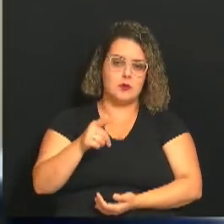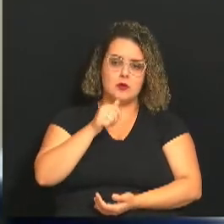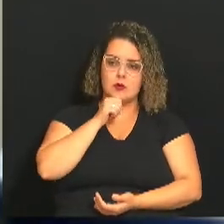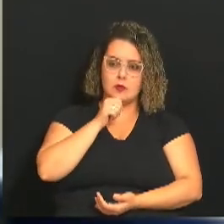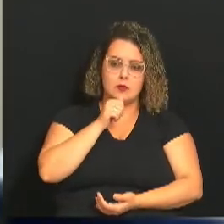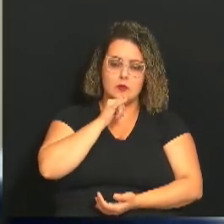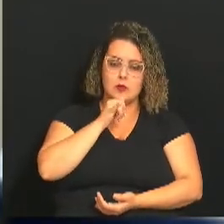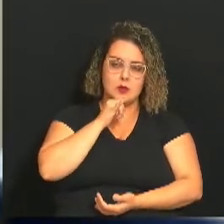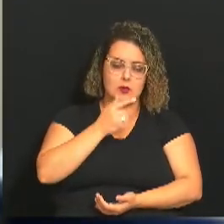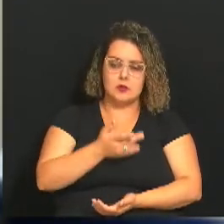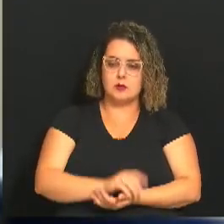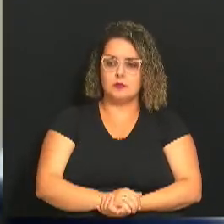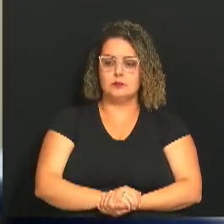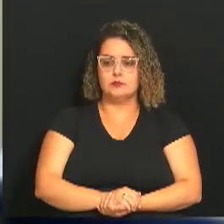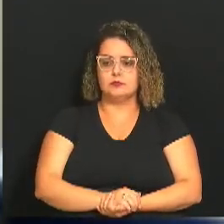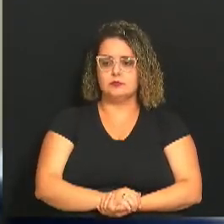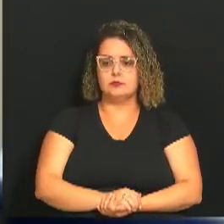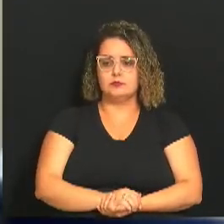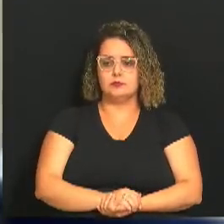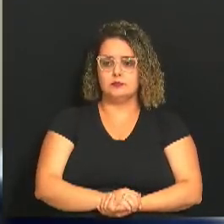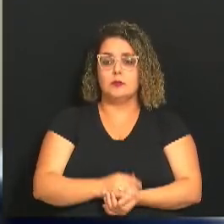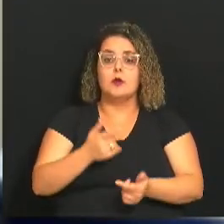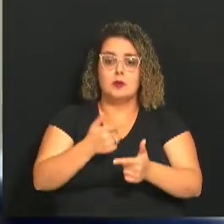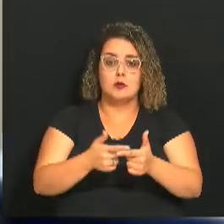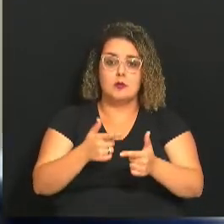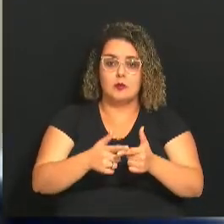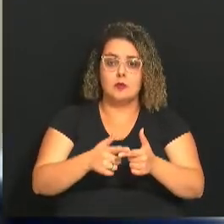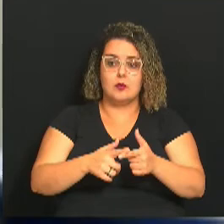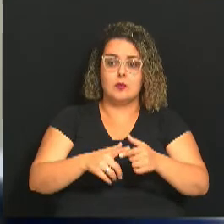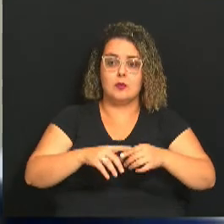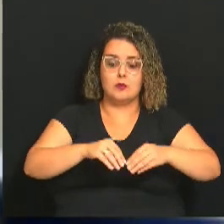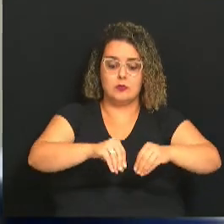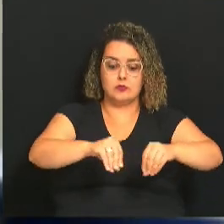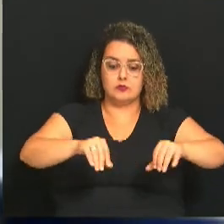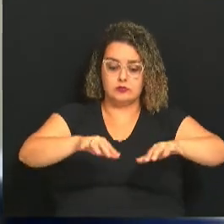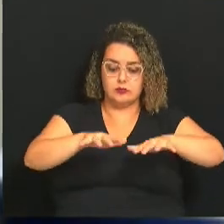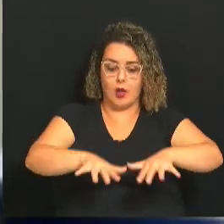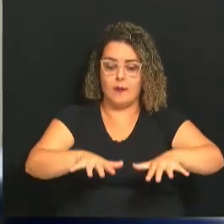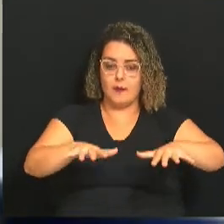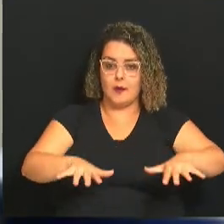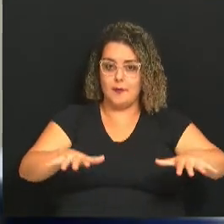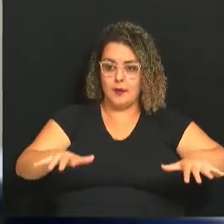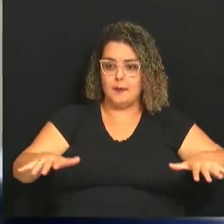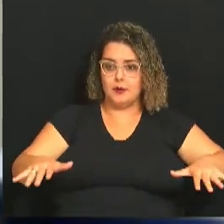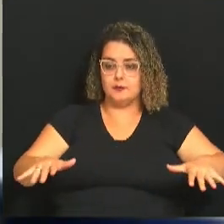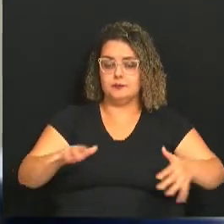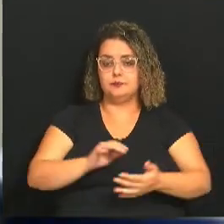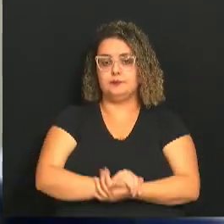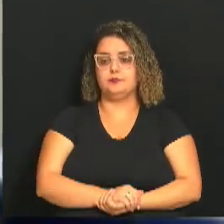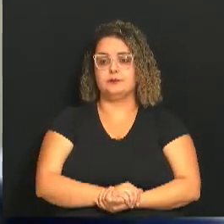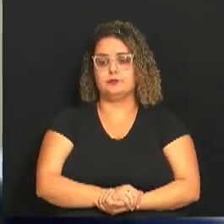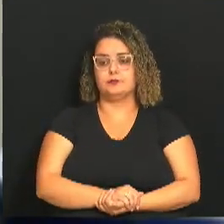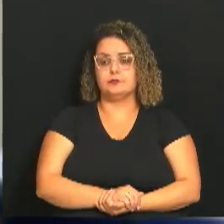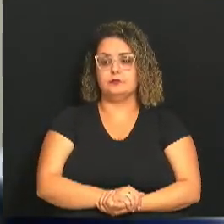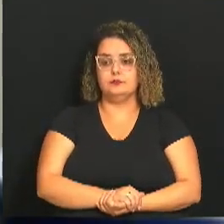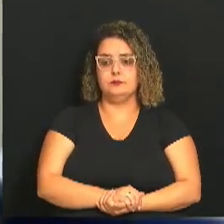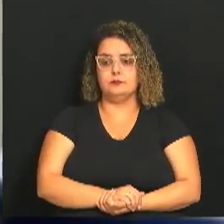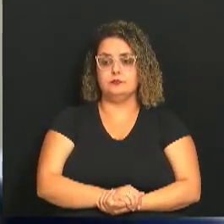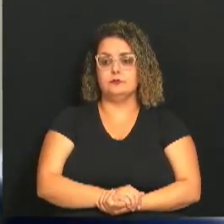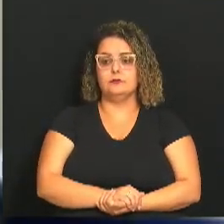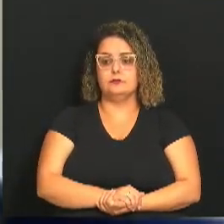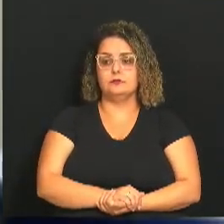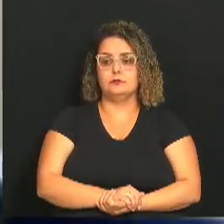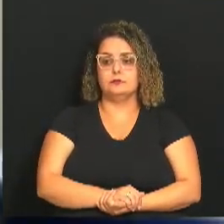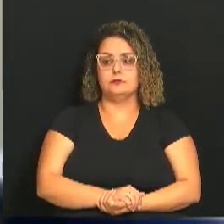tem o problema aí da compactação do solo, né, do terreno, né? Então, isso é um problema, é um ponto.